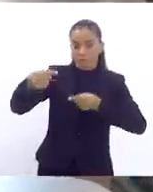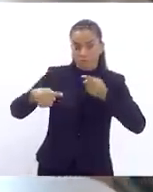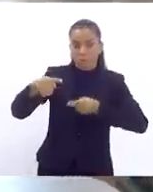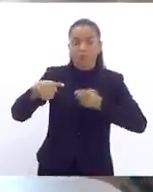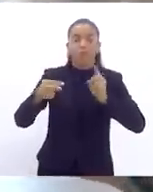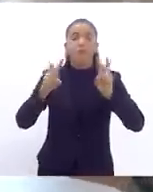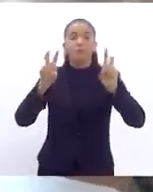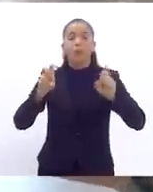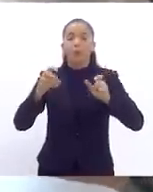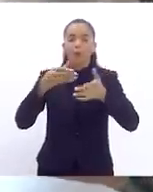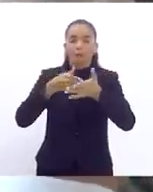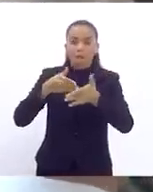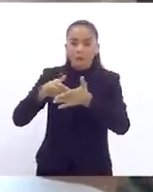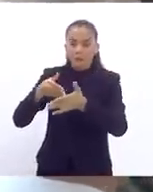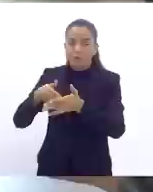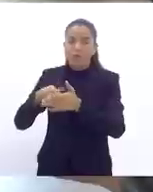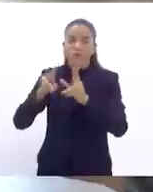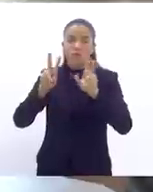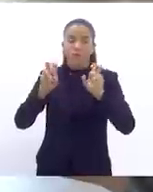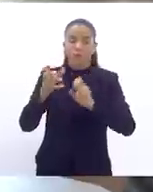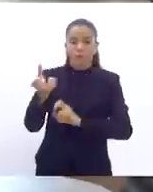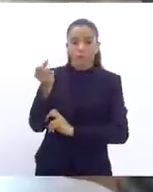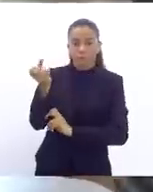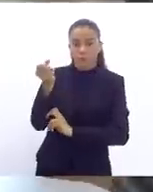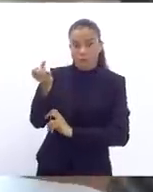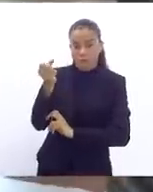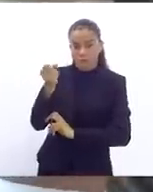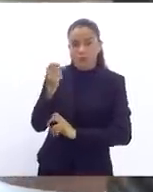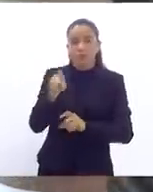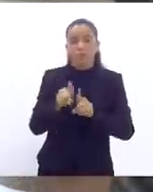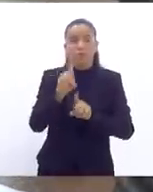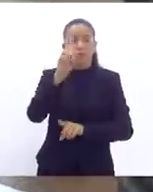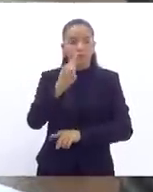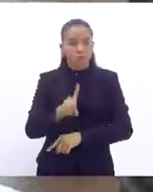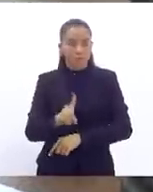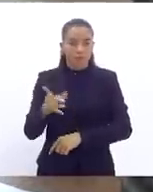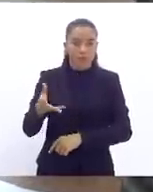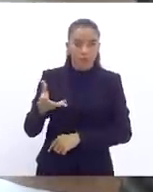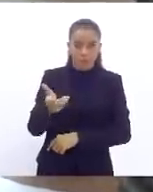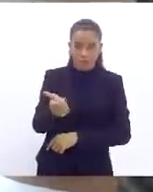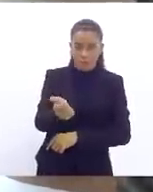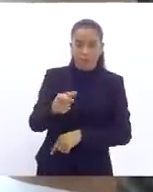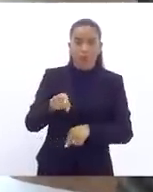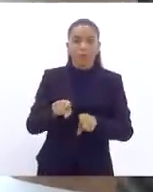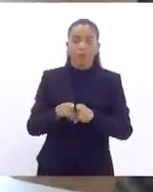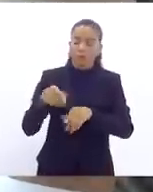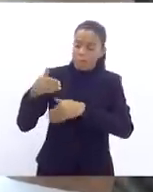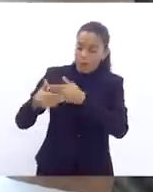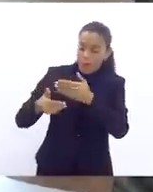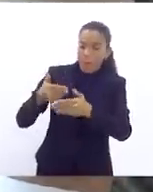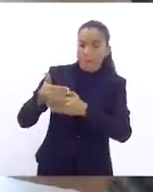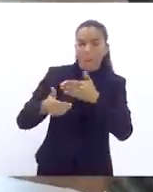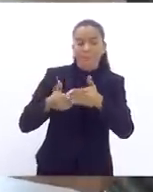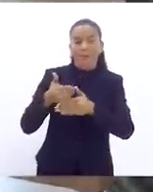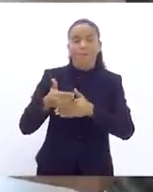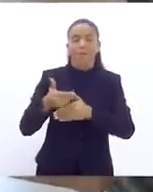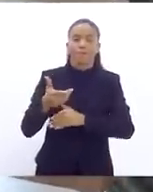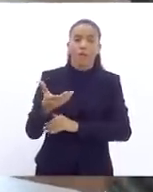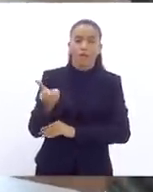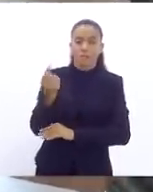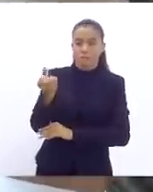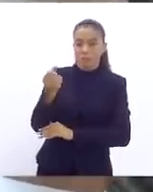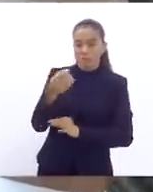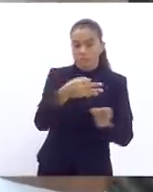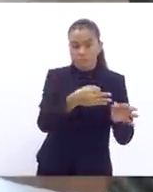as dificuldades que os pensionistas do Estado do Rio de Janeiro com direito a paridade vem tendo para receber seus benefícios